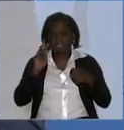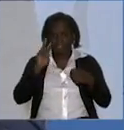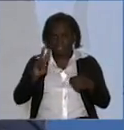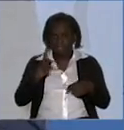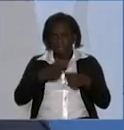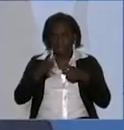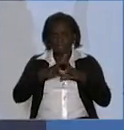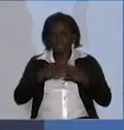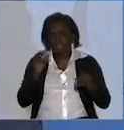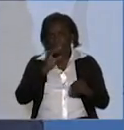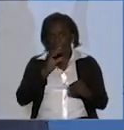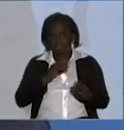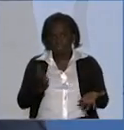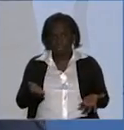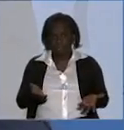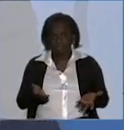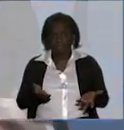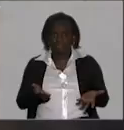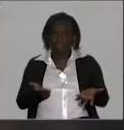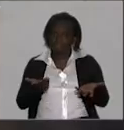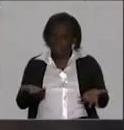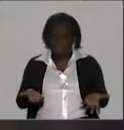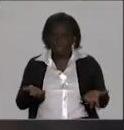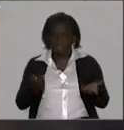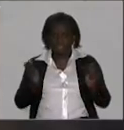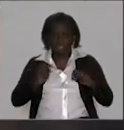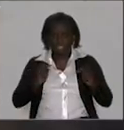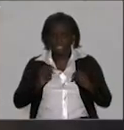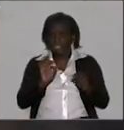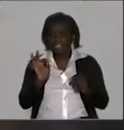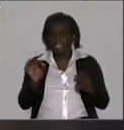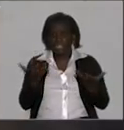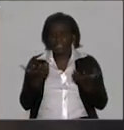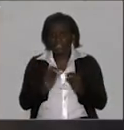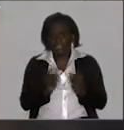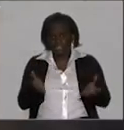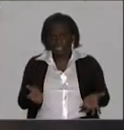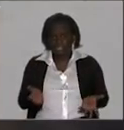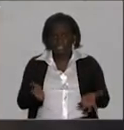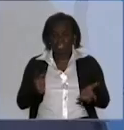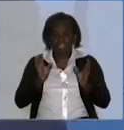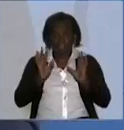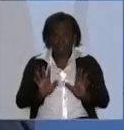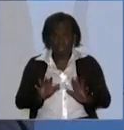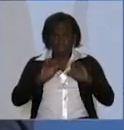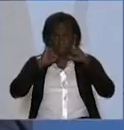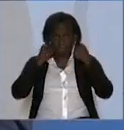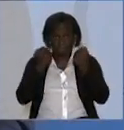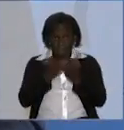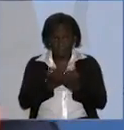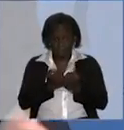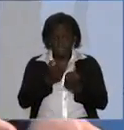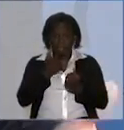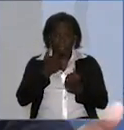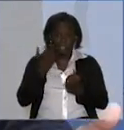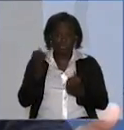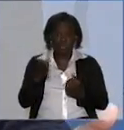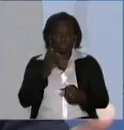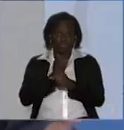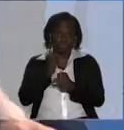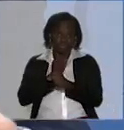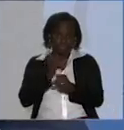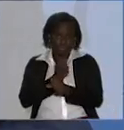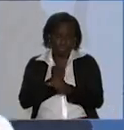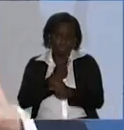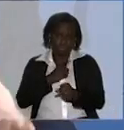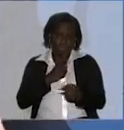pode ser encarada e resolvido rapidamente. Sem colocar os usuários em risco. Exatamente, Ninguém tá defendendo isso aqui. ninguém quer fazer isso. Agora, o Maracanã foi